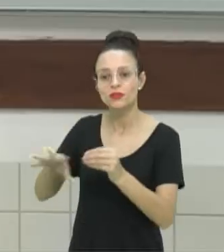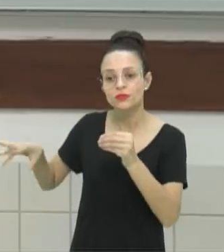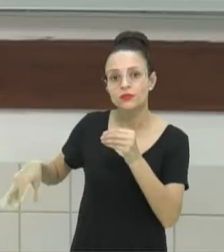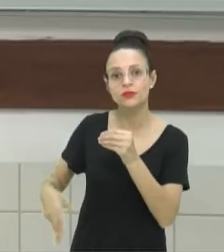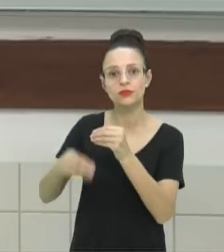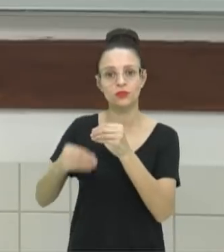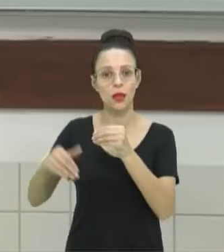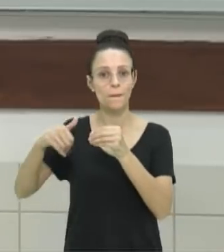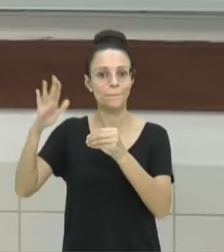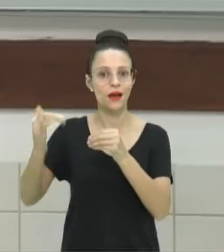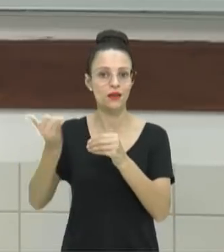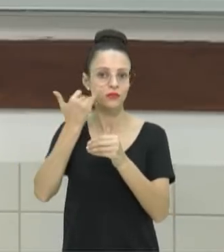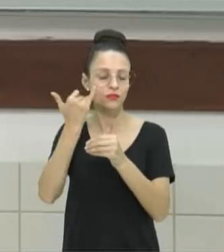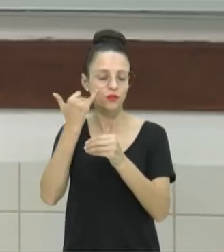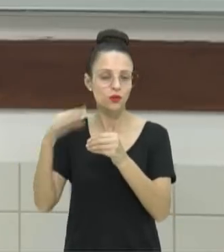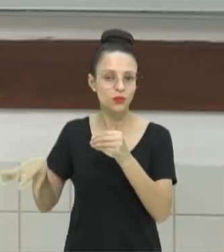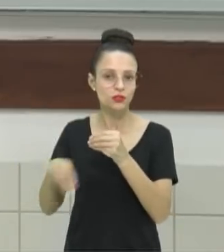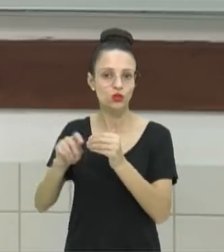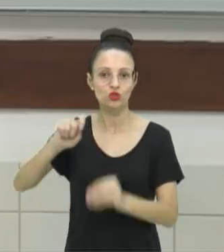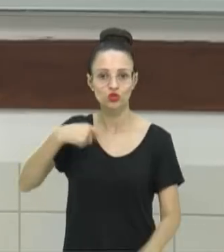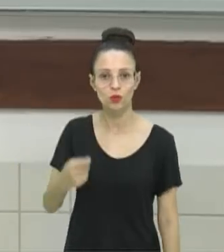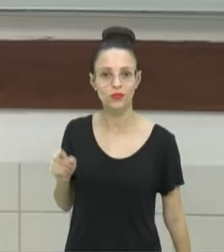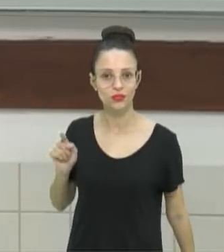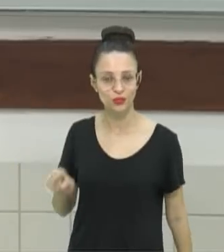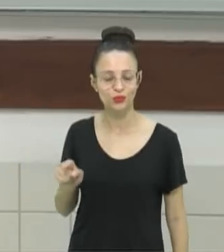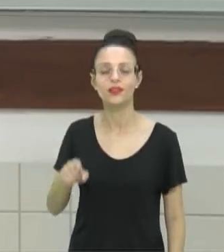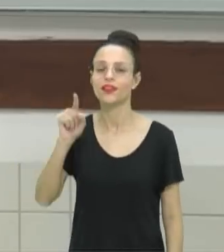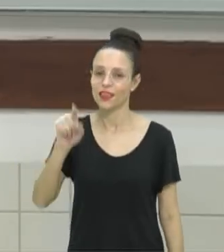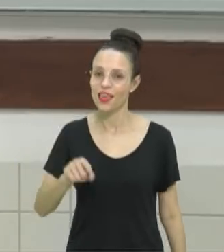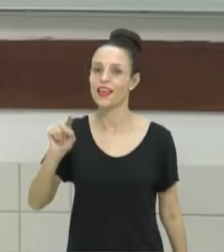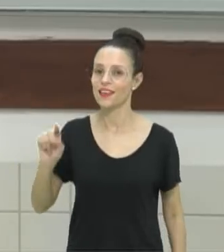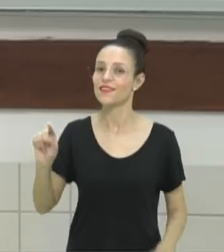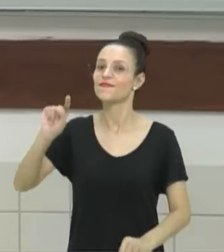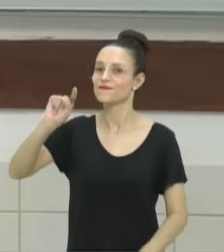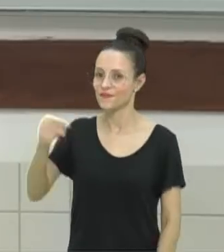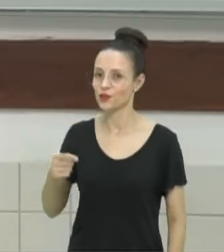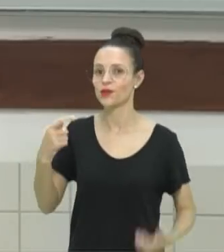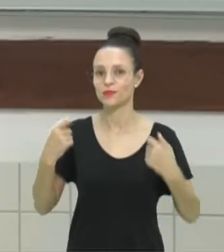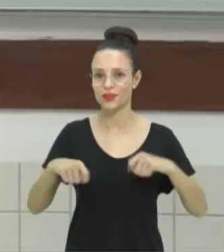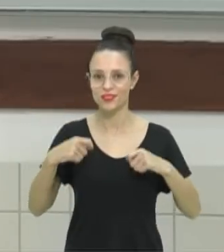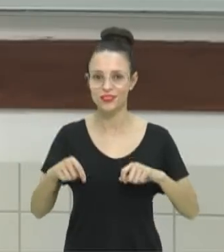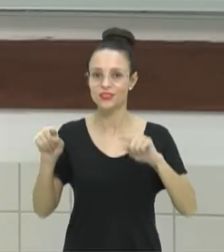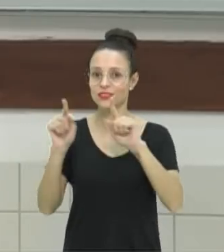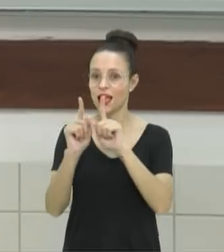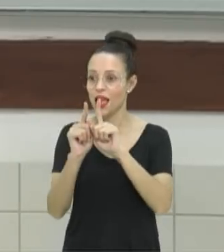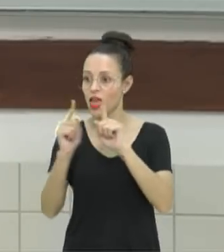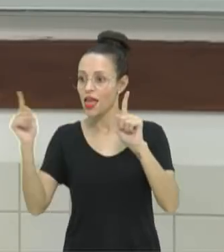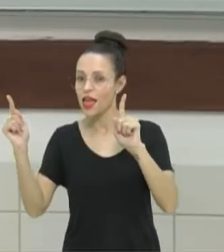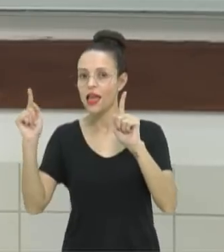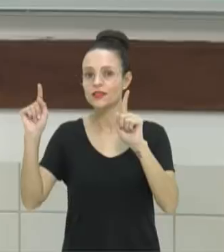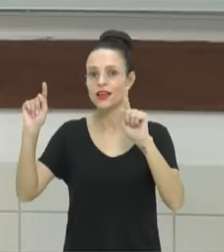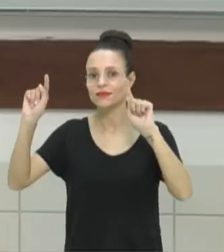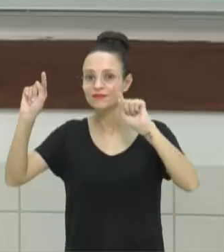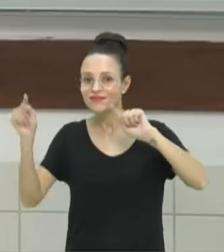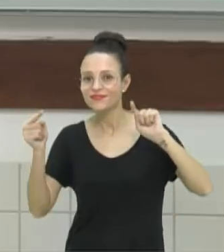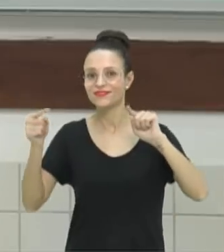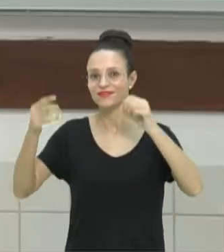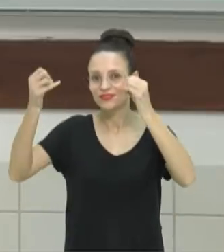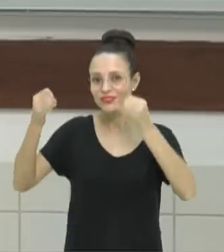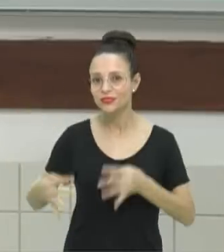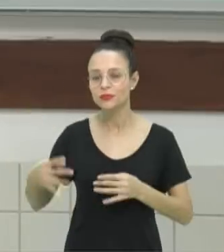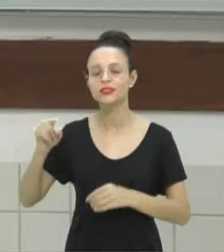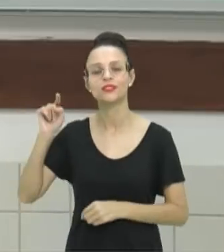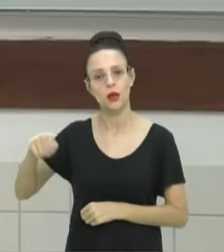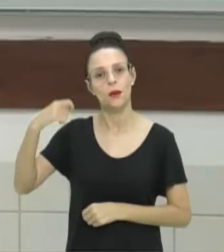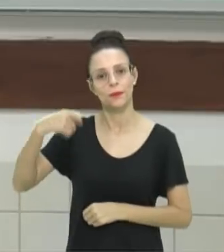uma informação a mais a respeito daquilo. Isso sim vem entre vírgulas. Essa informação a mais, essa explicação